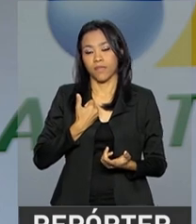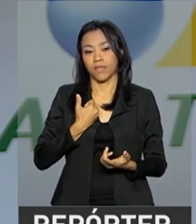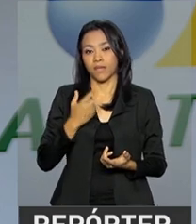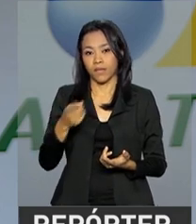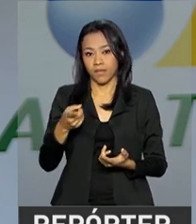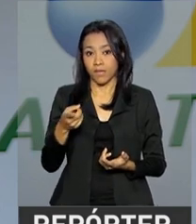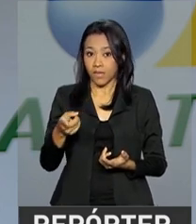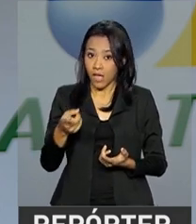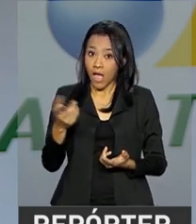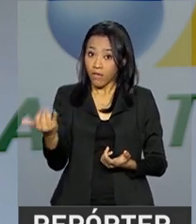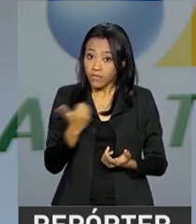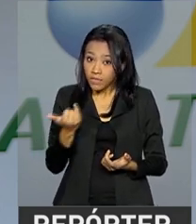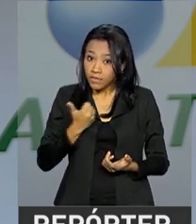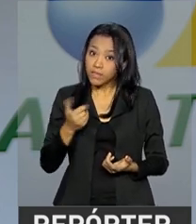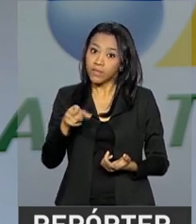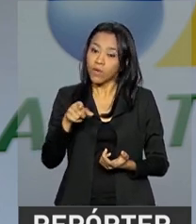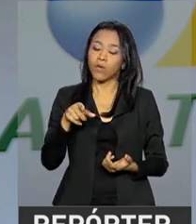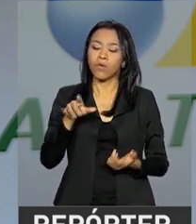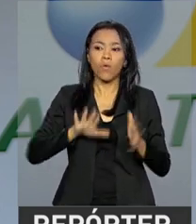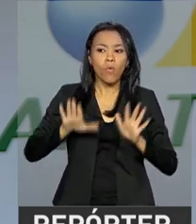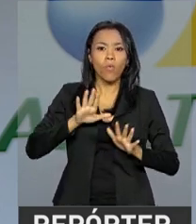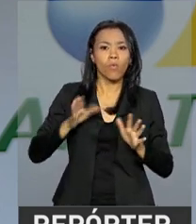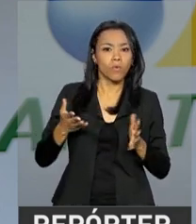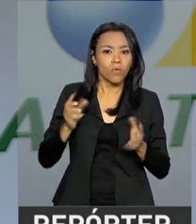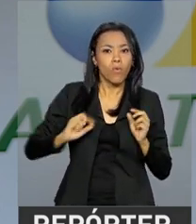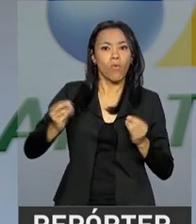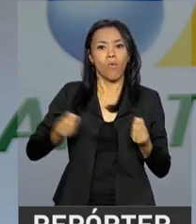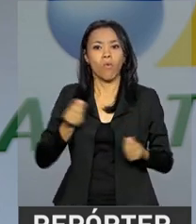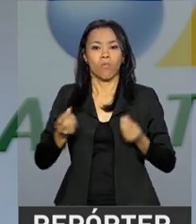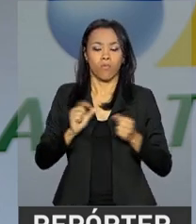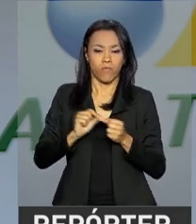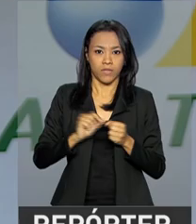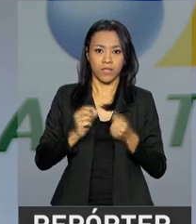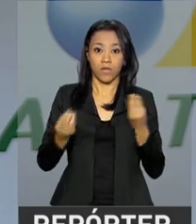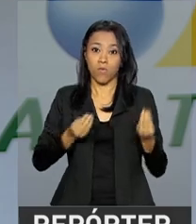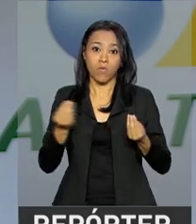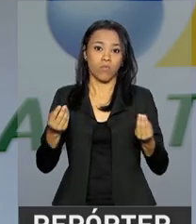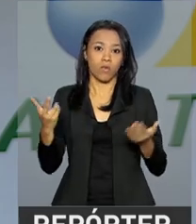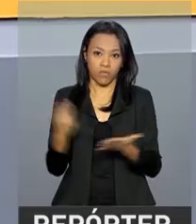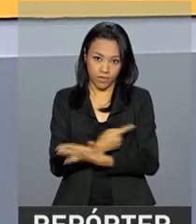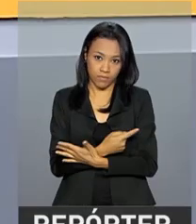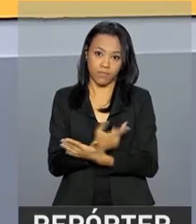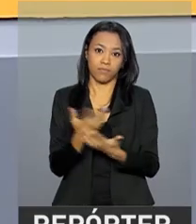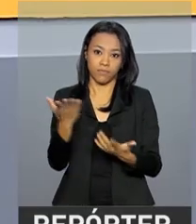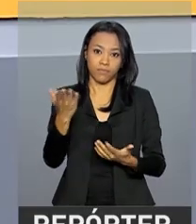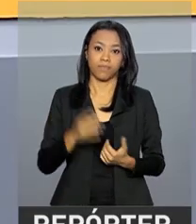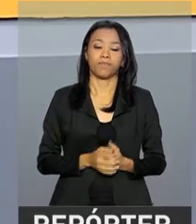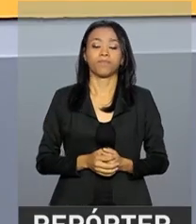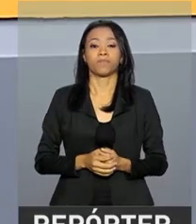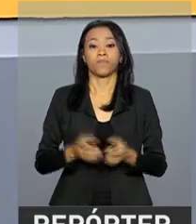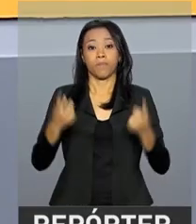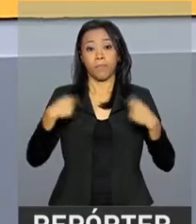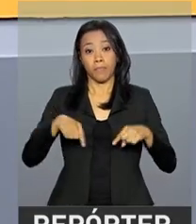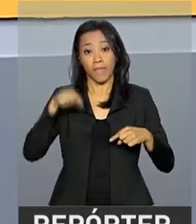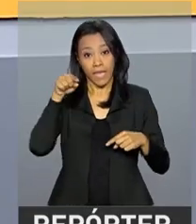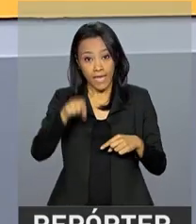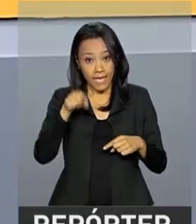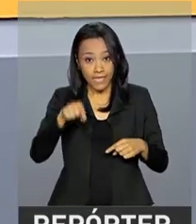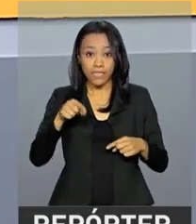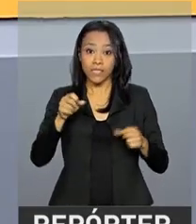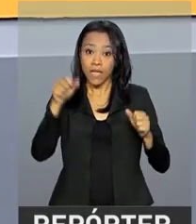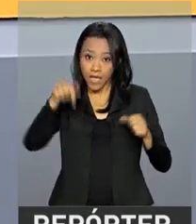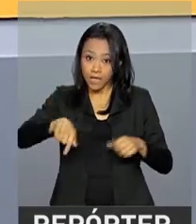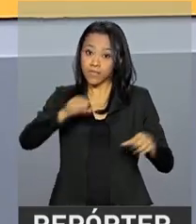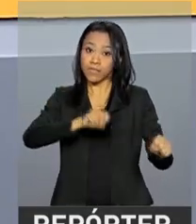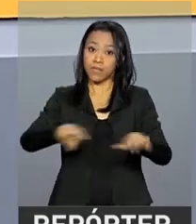de uma mensagem avisando sobre como proceder no caso de um desastre. O serviço passou a funcionar esta